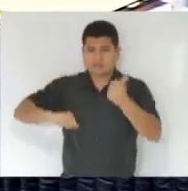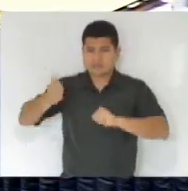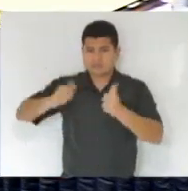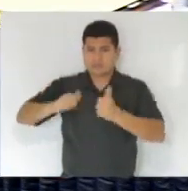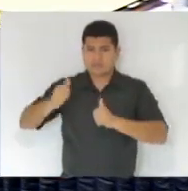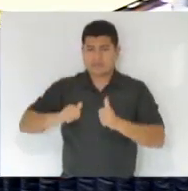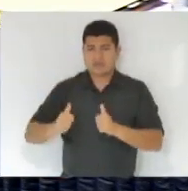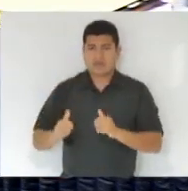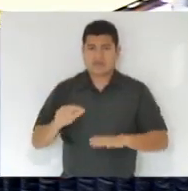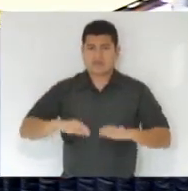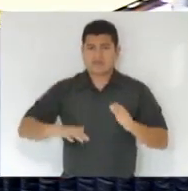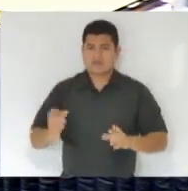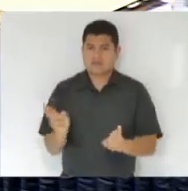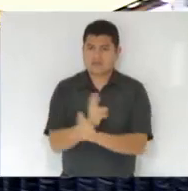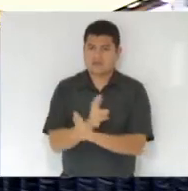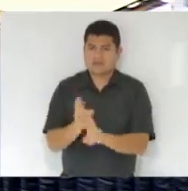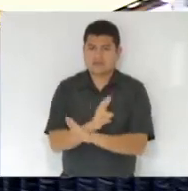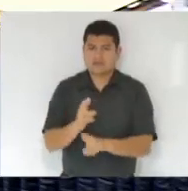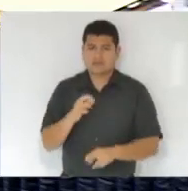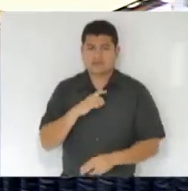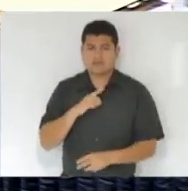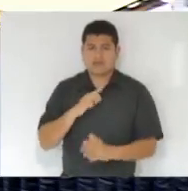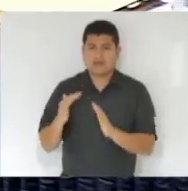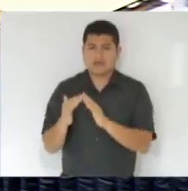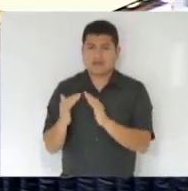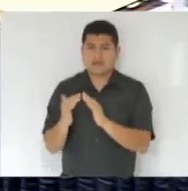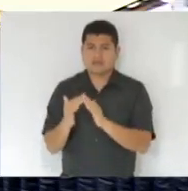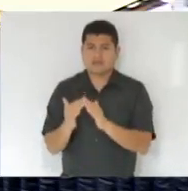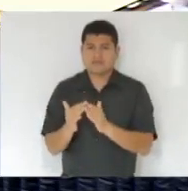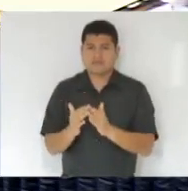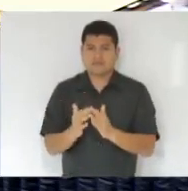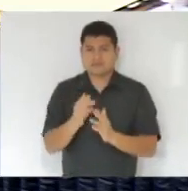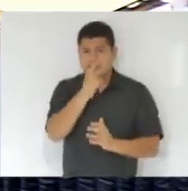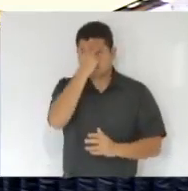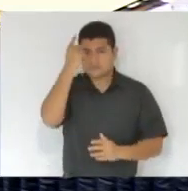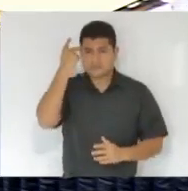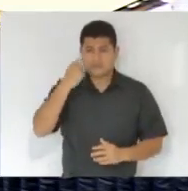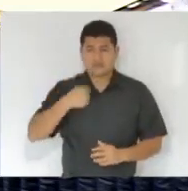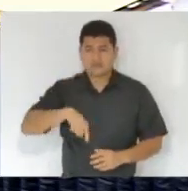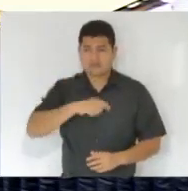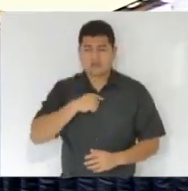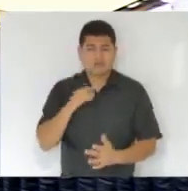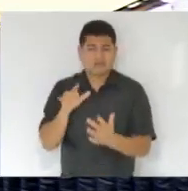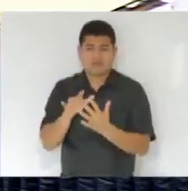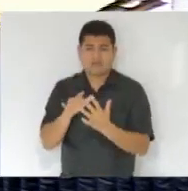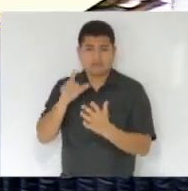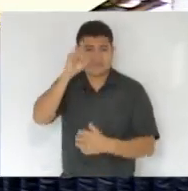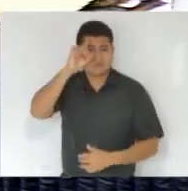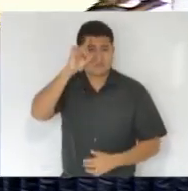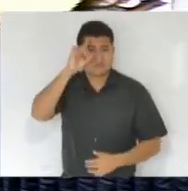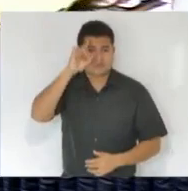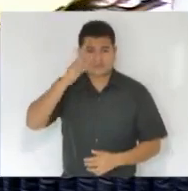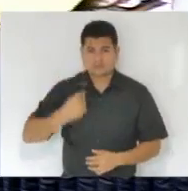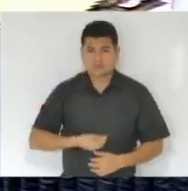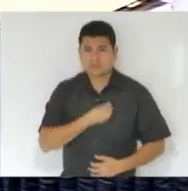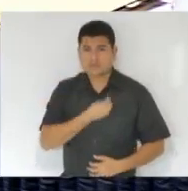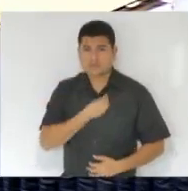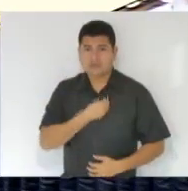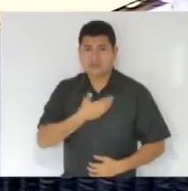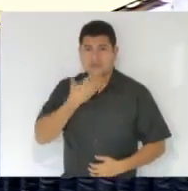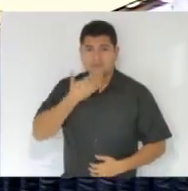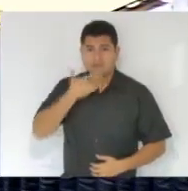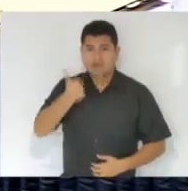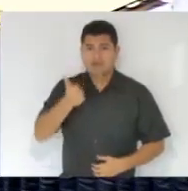de relacionamento que nós temos muitas vezes em casa com as pessoas que a gente convive. É um relacionamento, às vezes, melhor